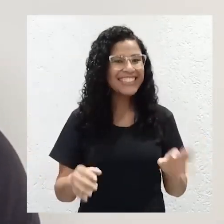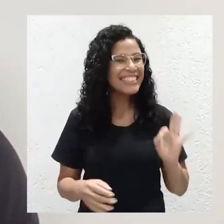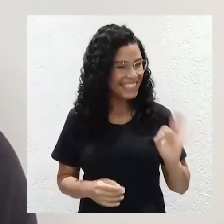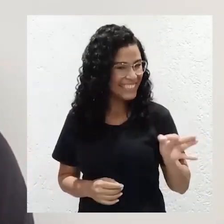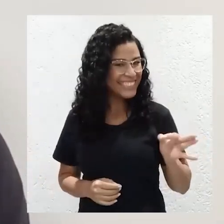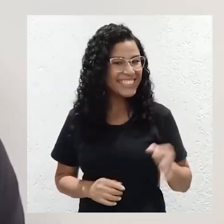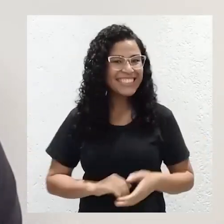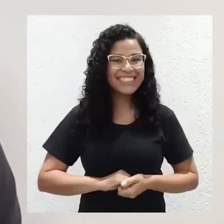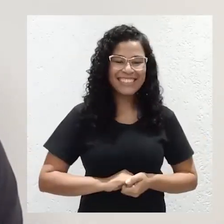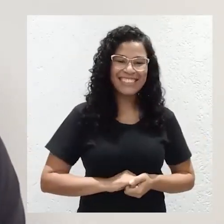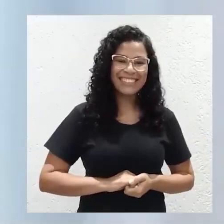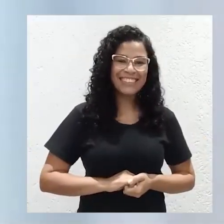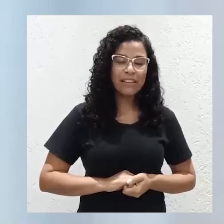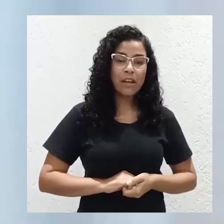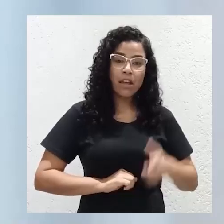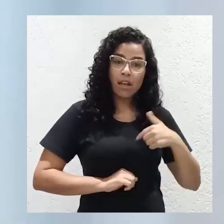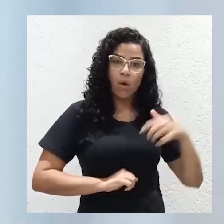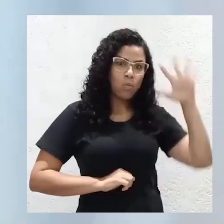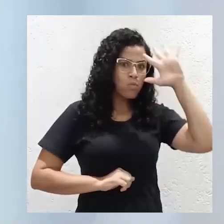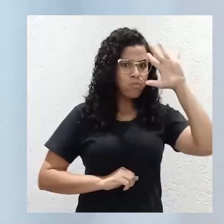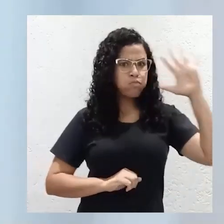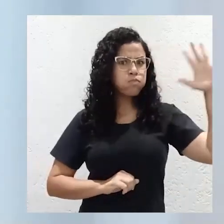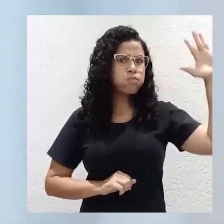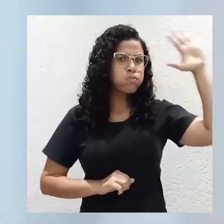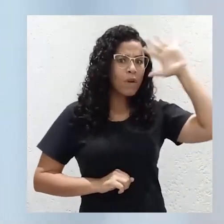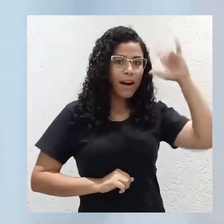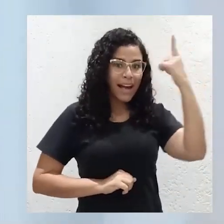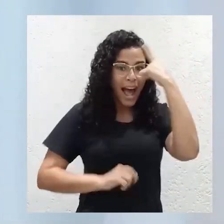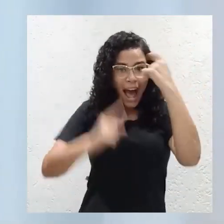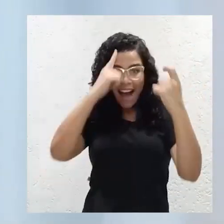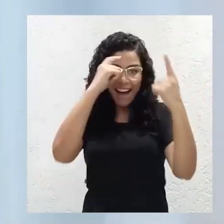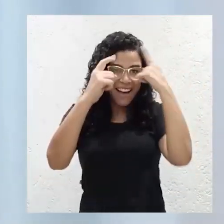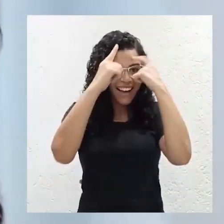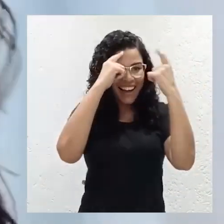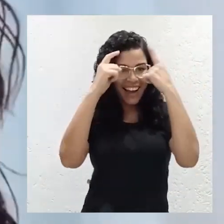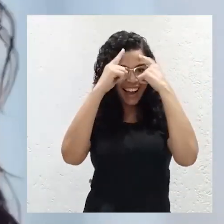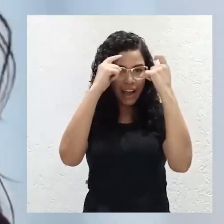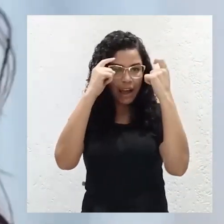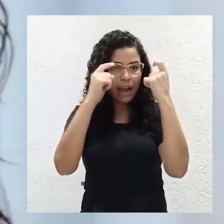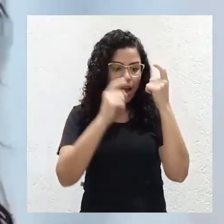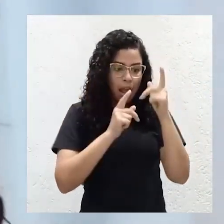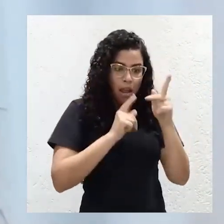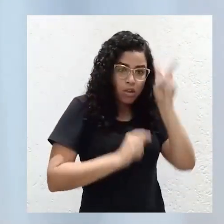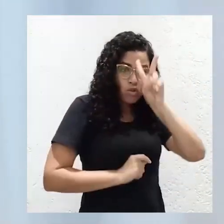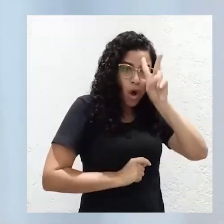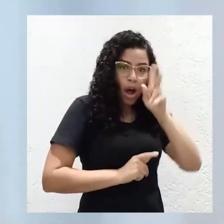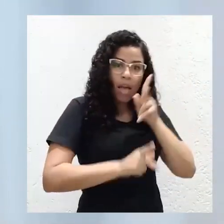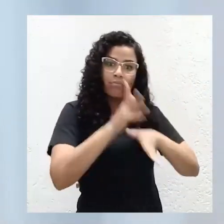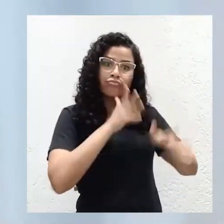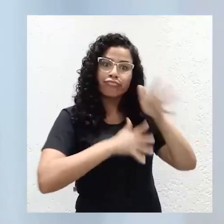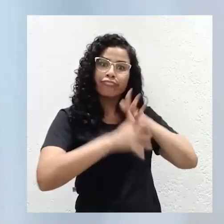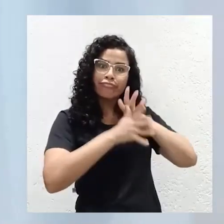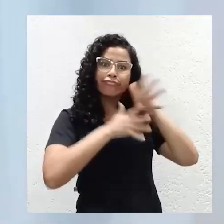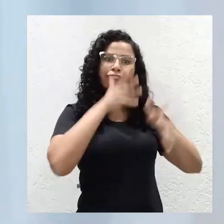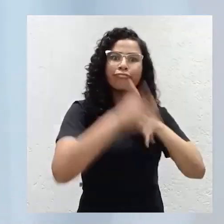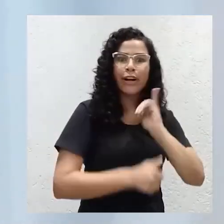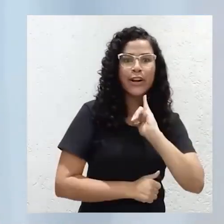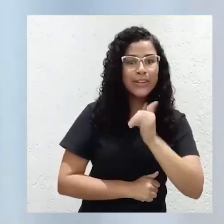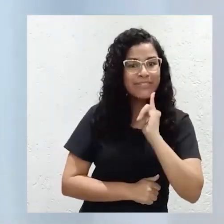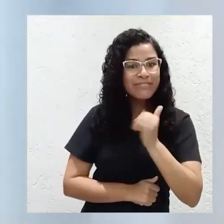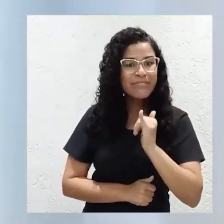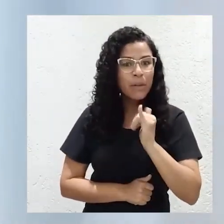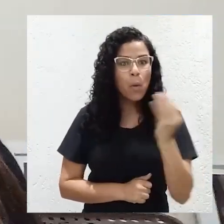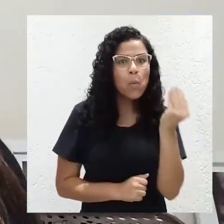gosta de música, não é mesmo? É onde eu posso soltar a imaginação, a criatividade, ouvir histórias,